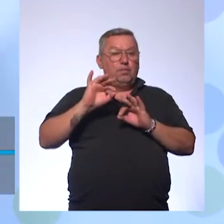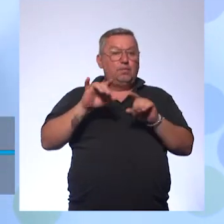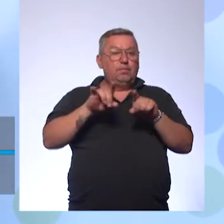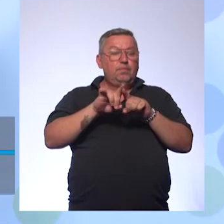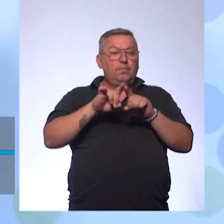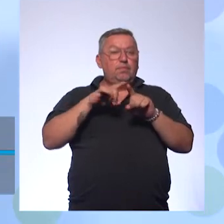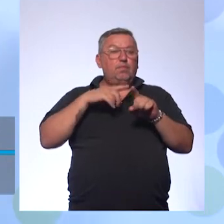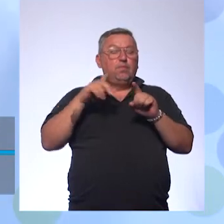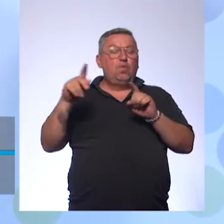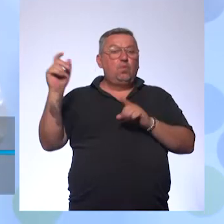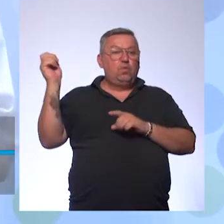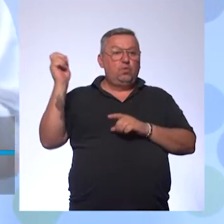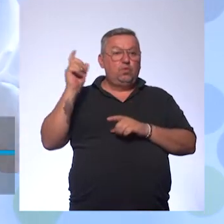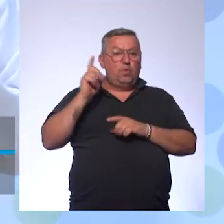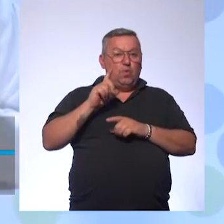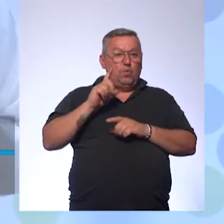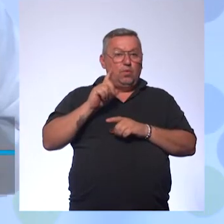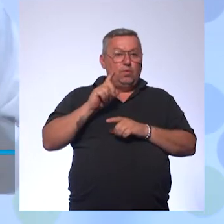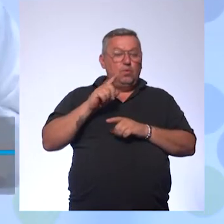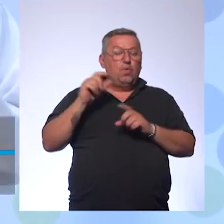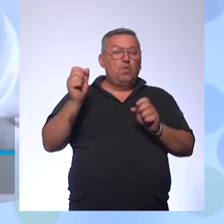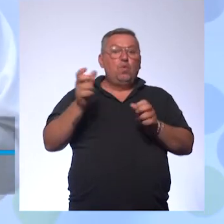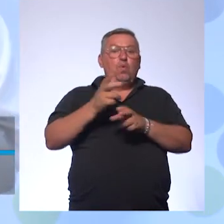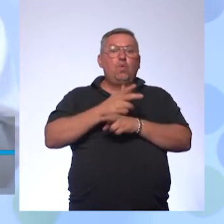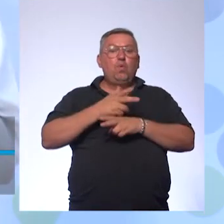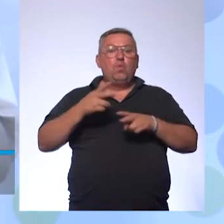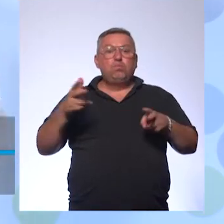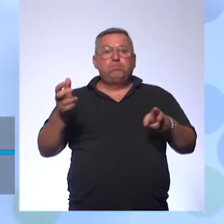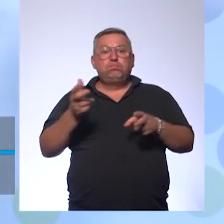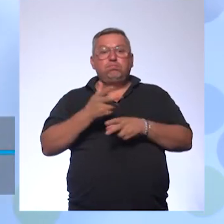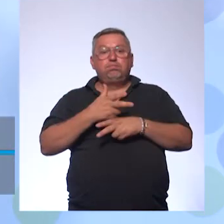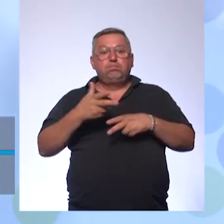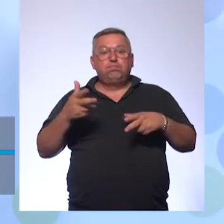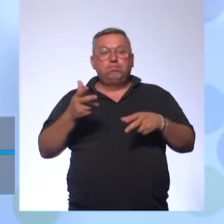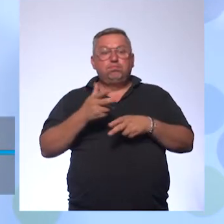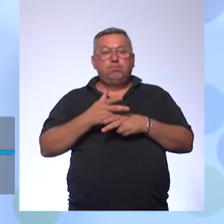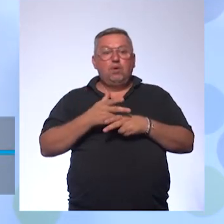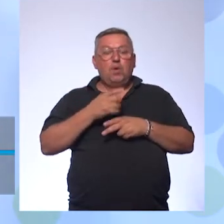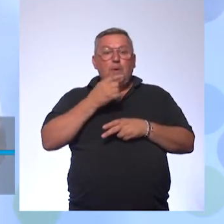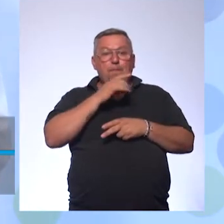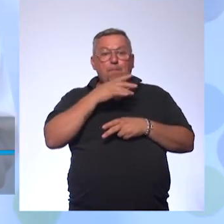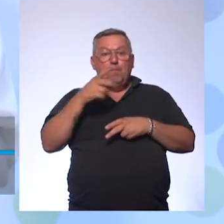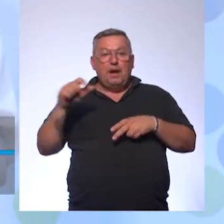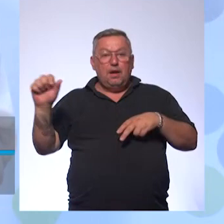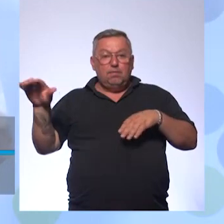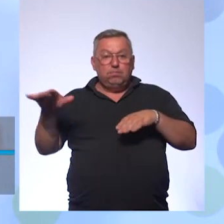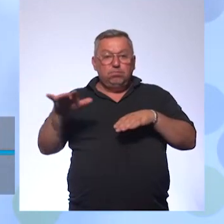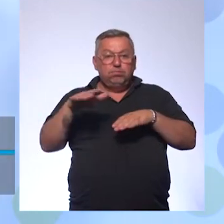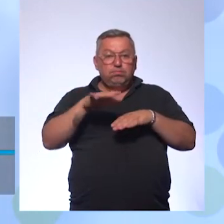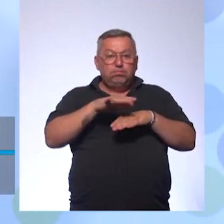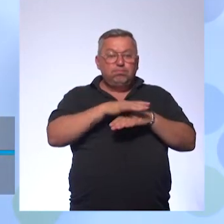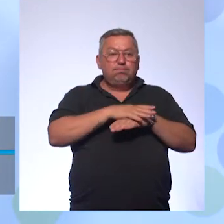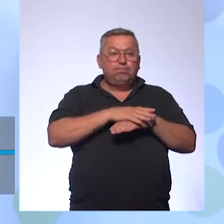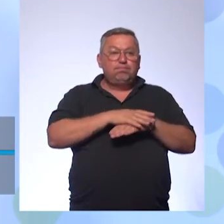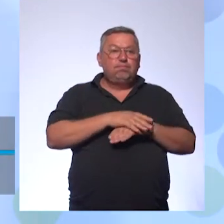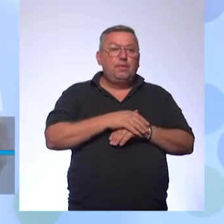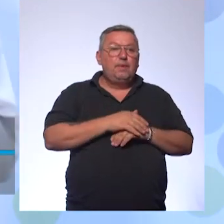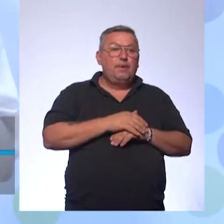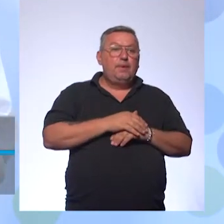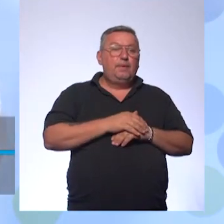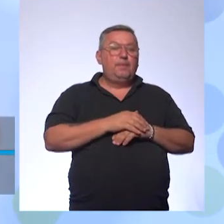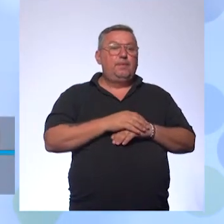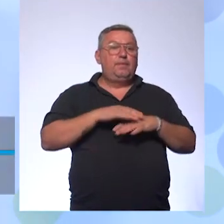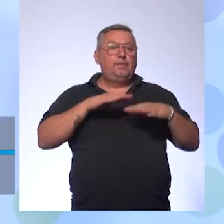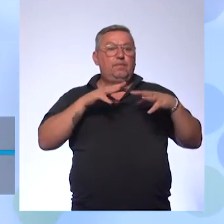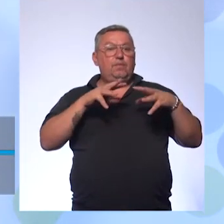bom? Essa era uma reflexão que eu queria fazer. Eu quero saber se tem mais alguma participação aí,